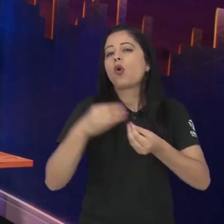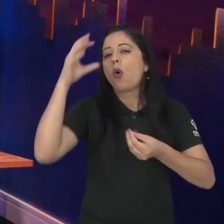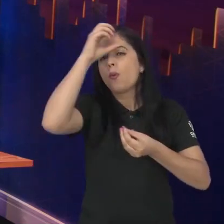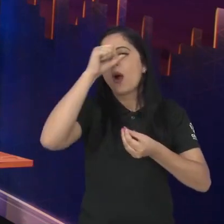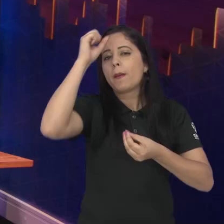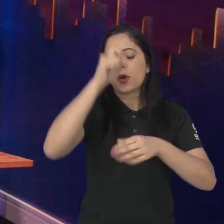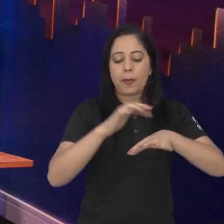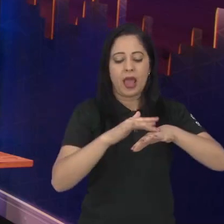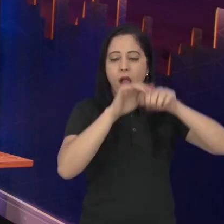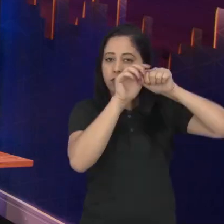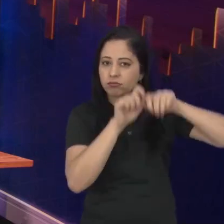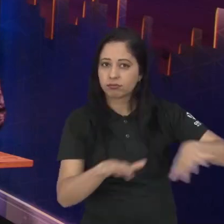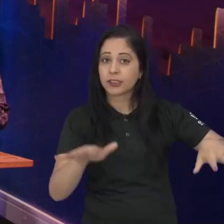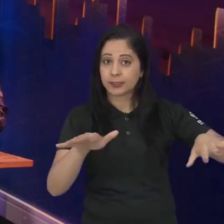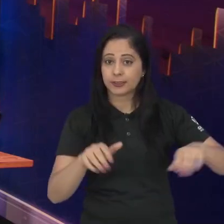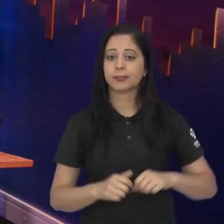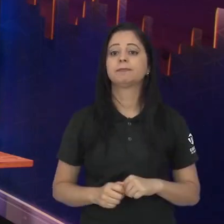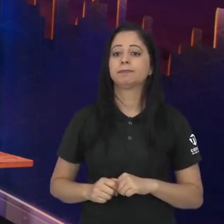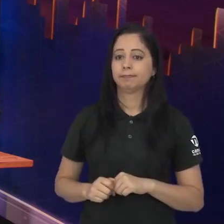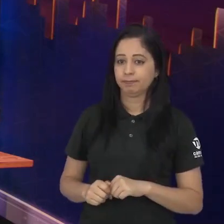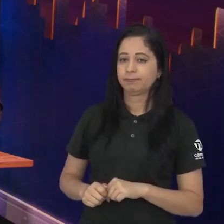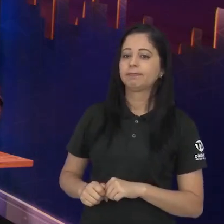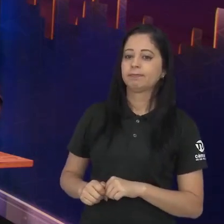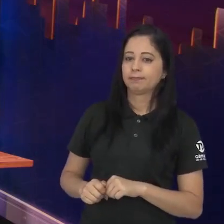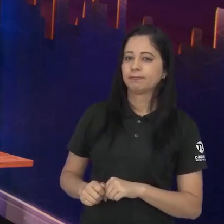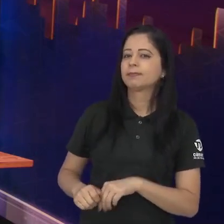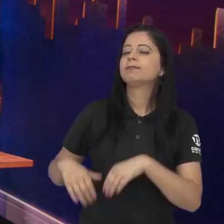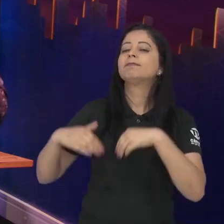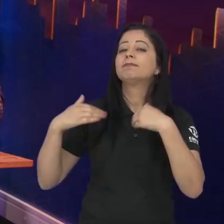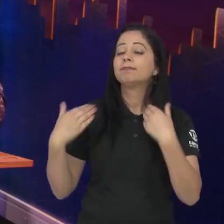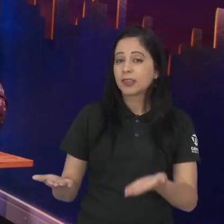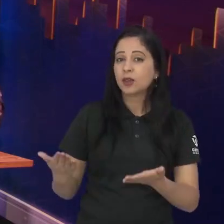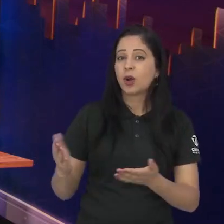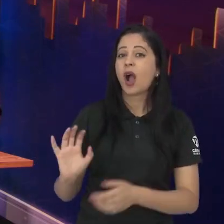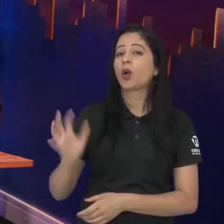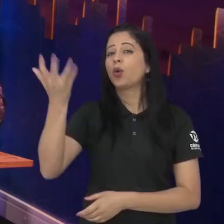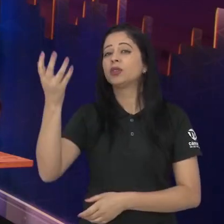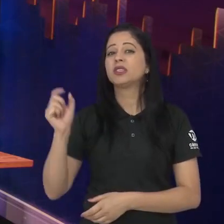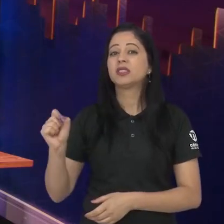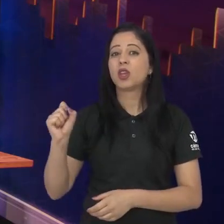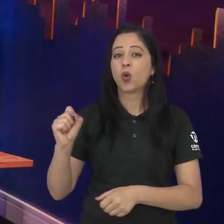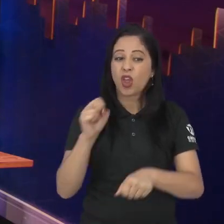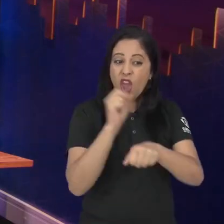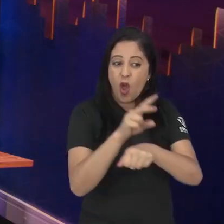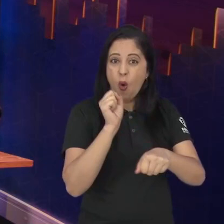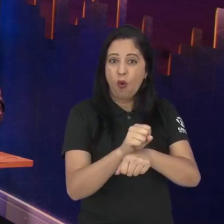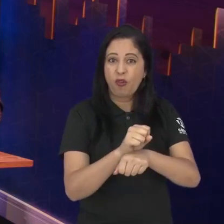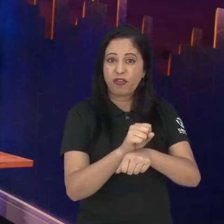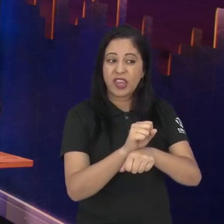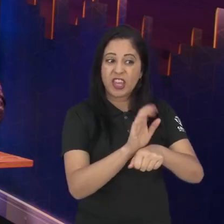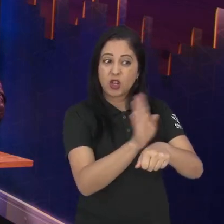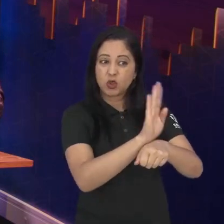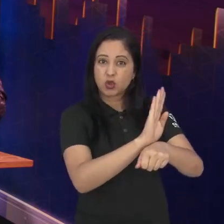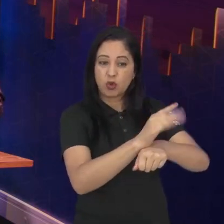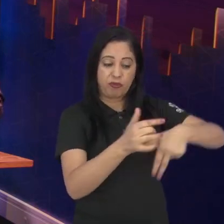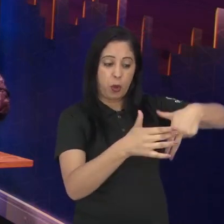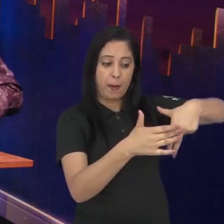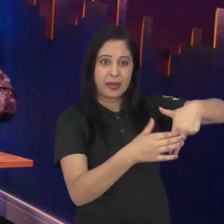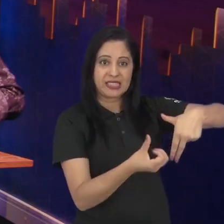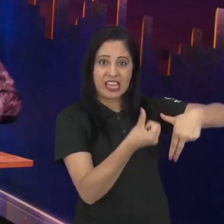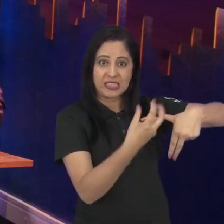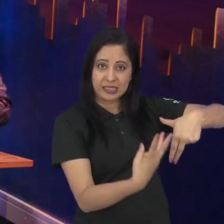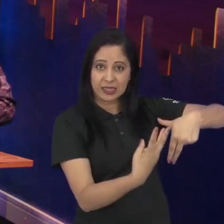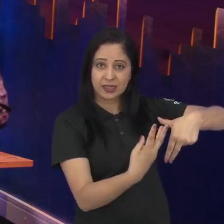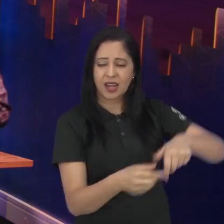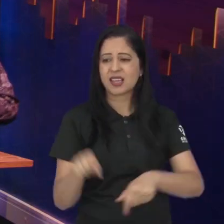as pandemias, ou não aprendeu. E será? O que será que aconteceu com o vírus do Pegasus em paciente 63?